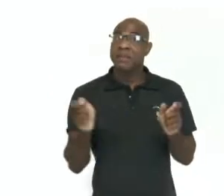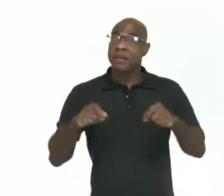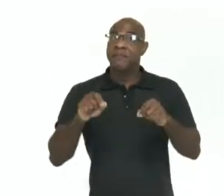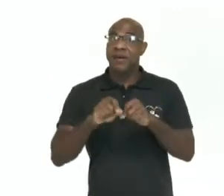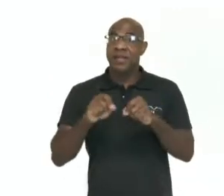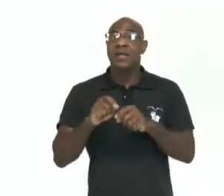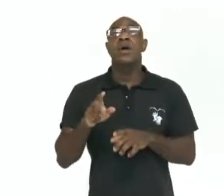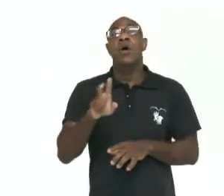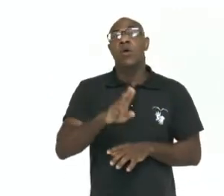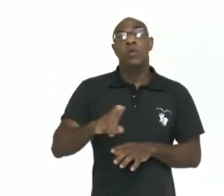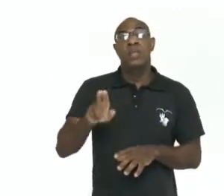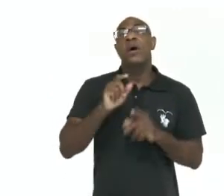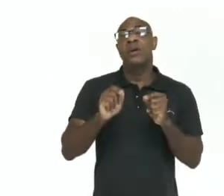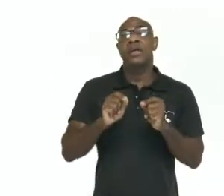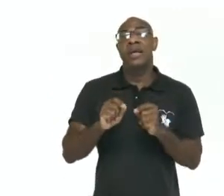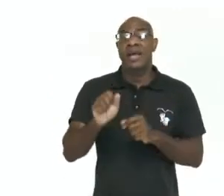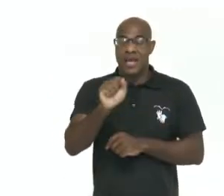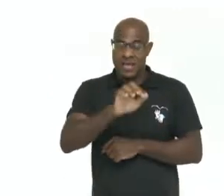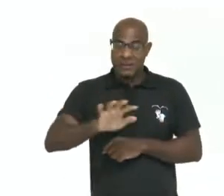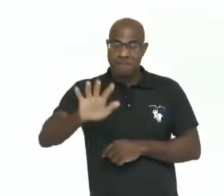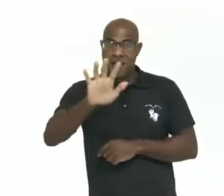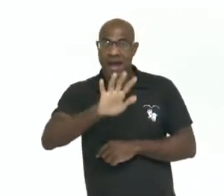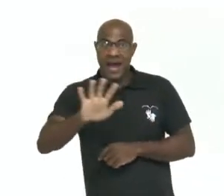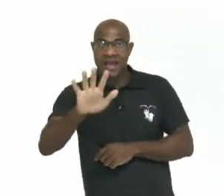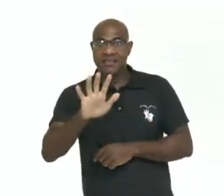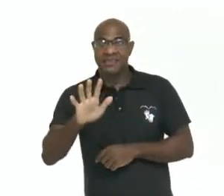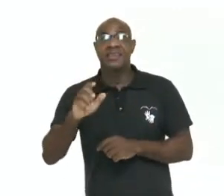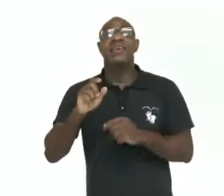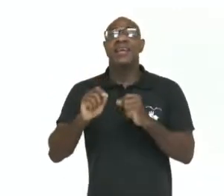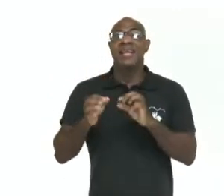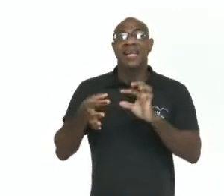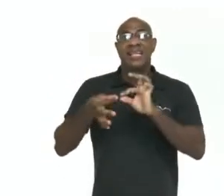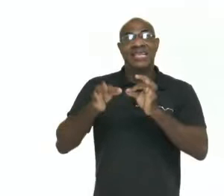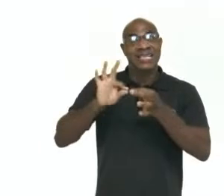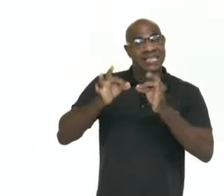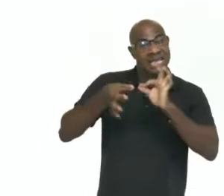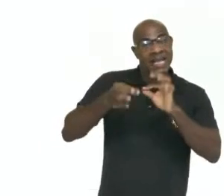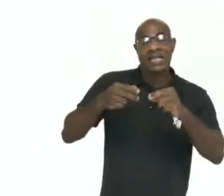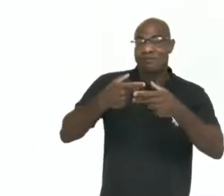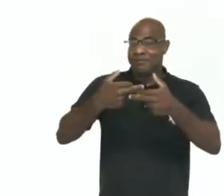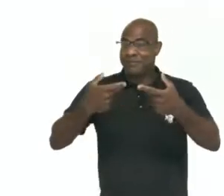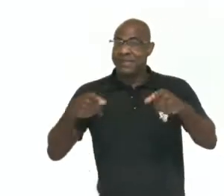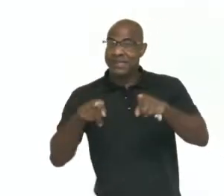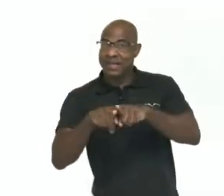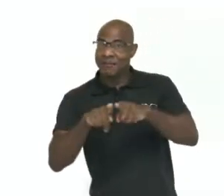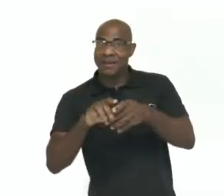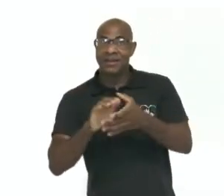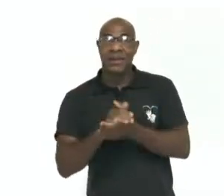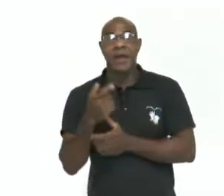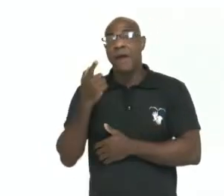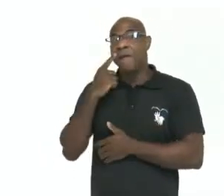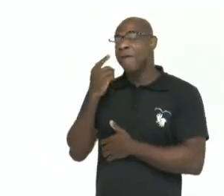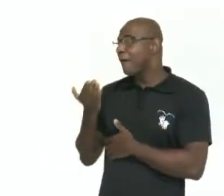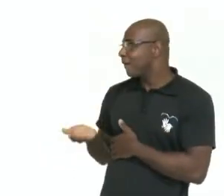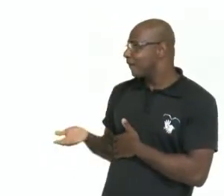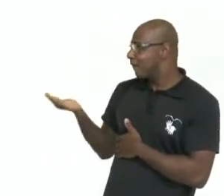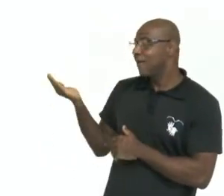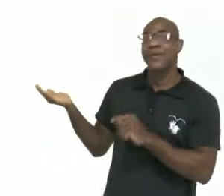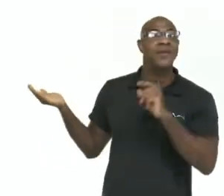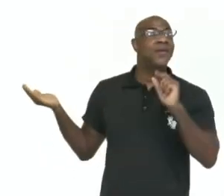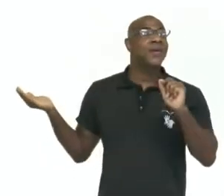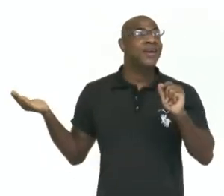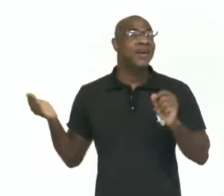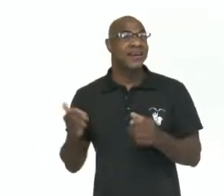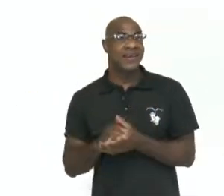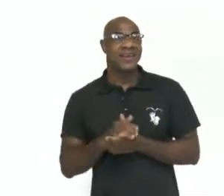construção, figuras de sintaxe, para estabelecer a coesão referencial. Vejamos algumas dessas figuras então aqui, como que a gente vai